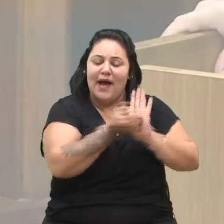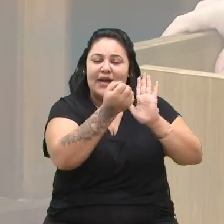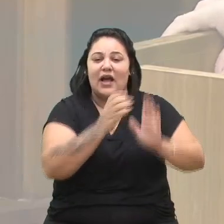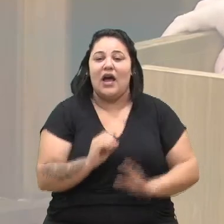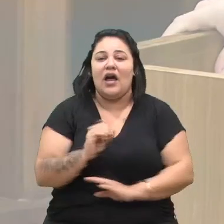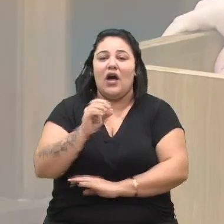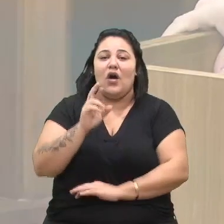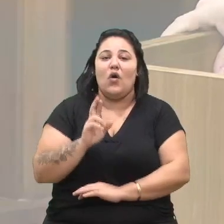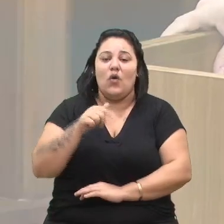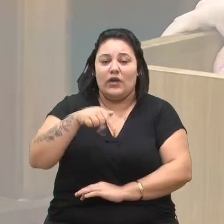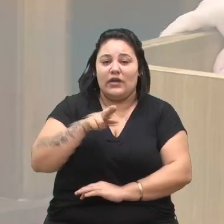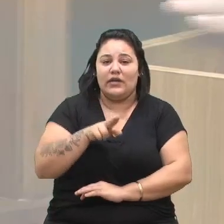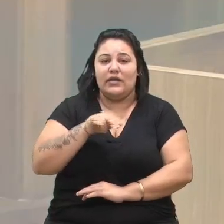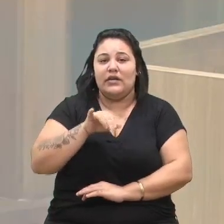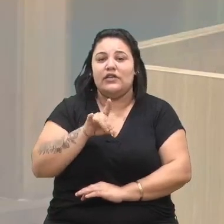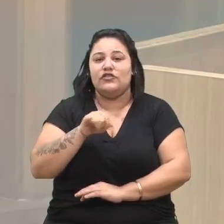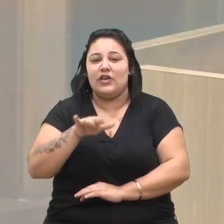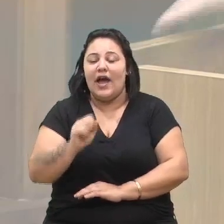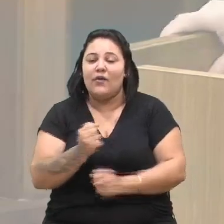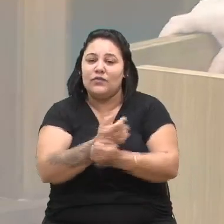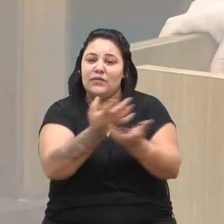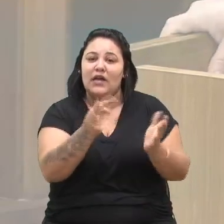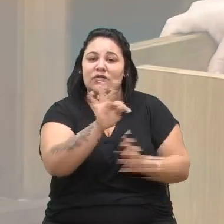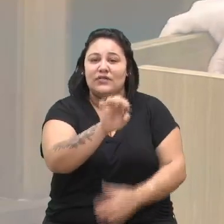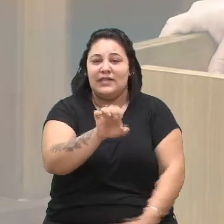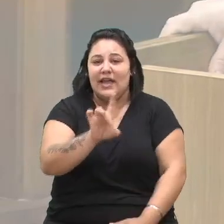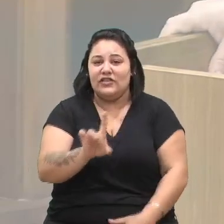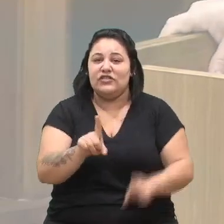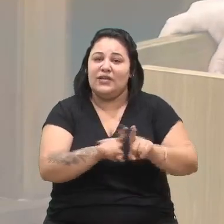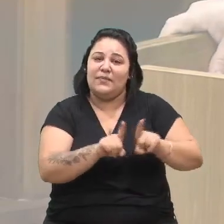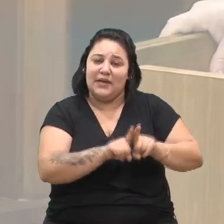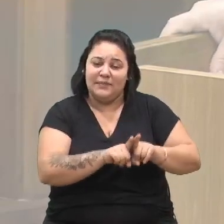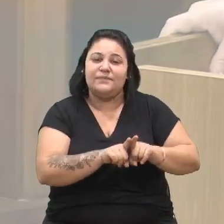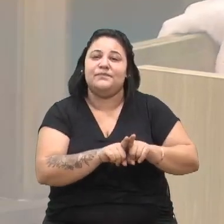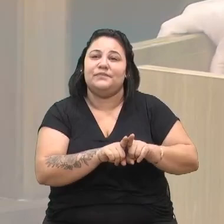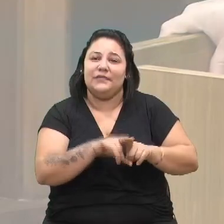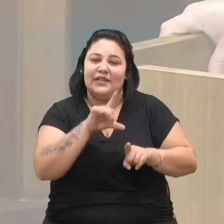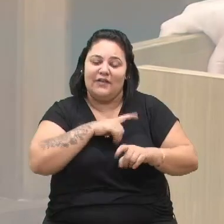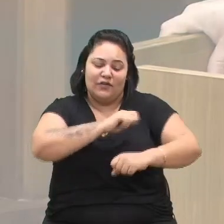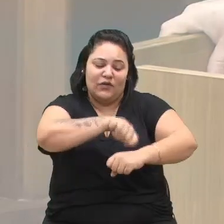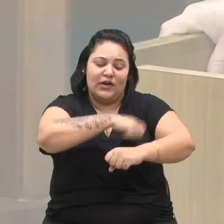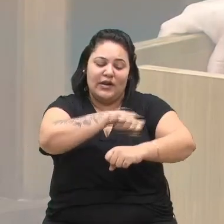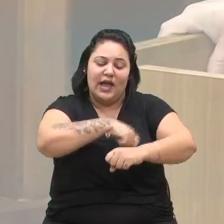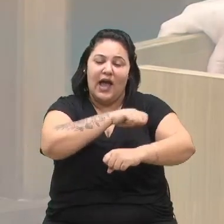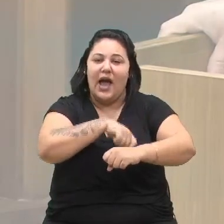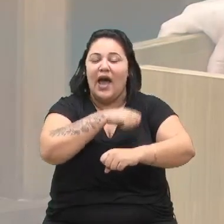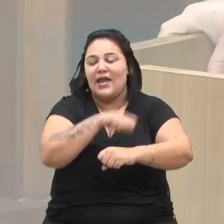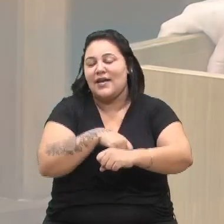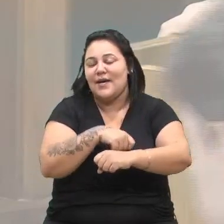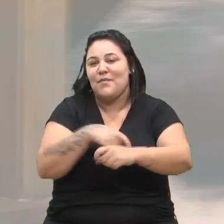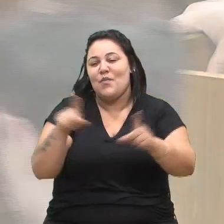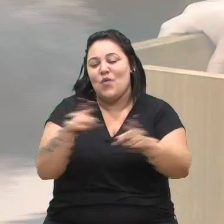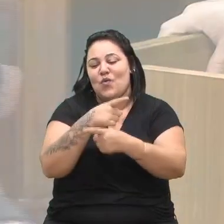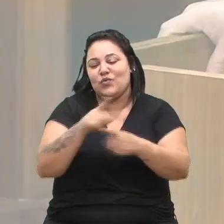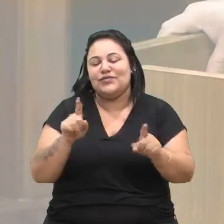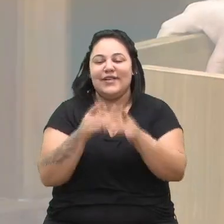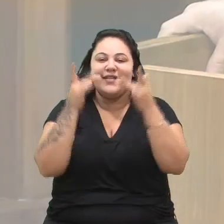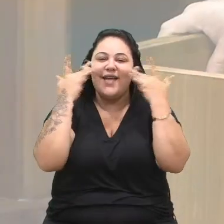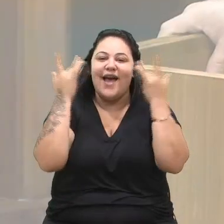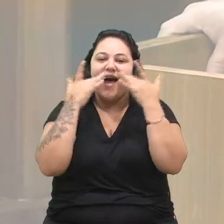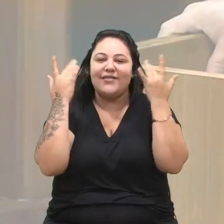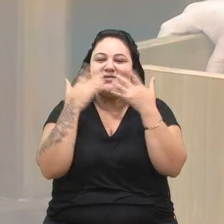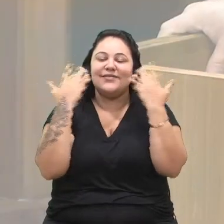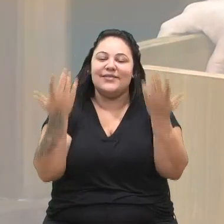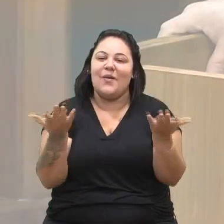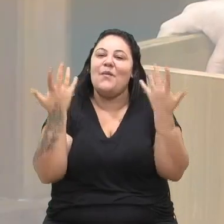espaço TET, teve culinária, música, teatro, enfim, parabéns aos organizadores da Festa da